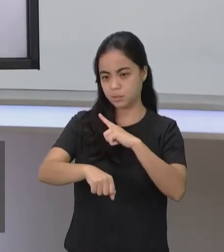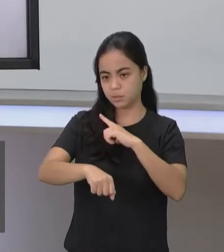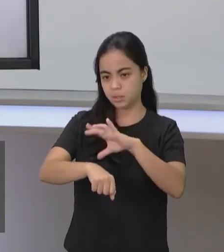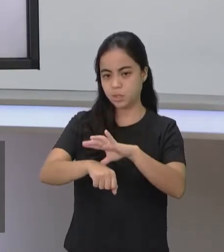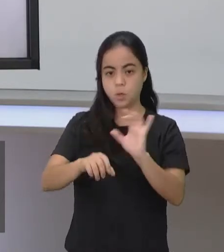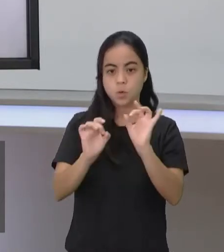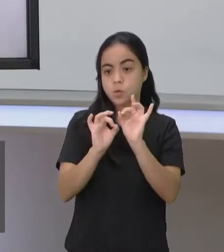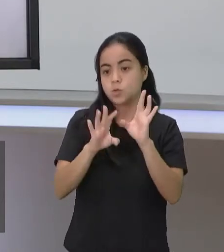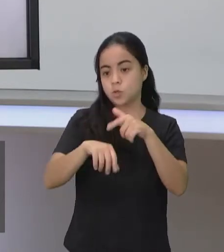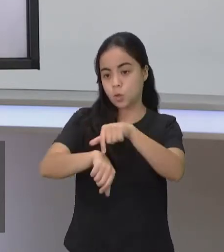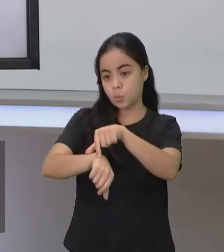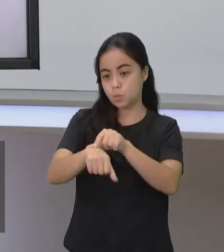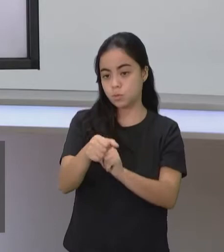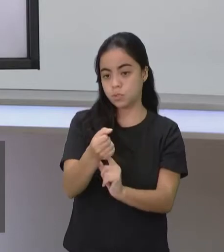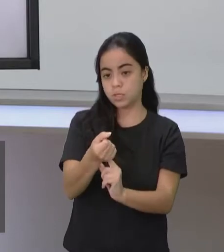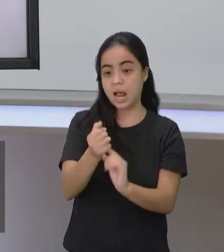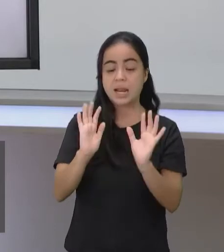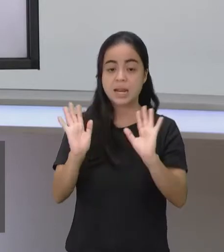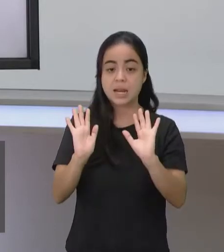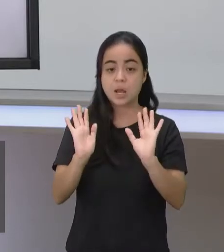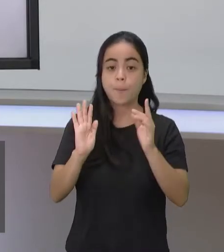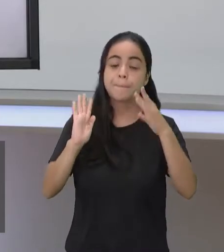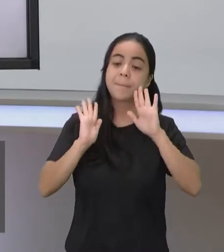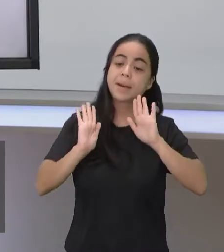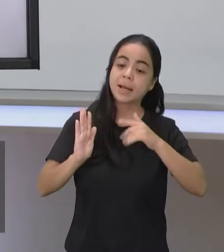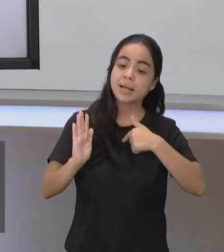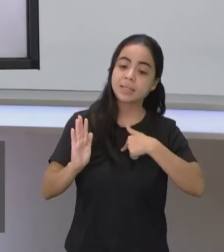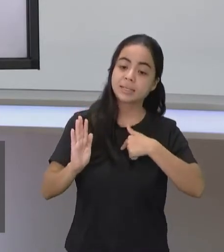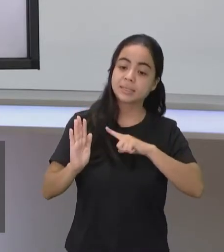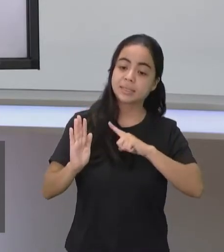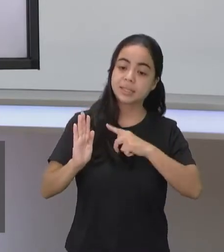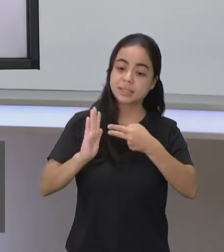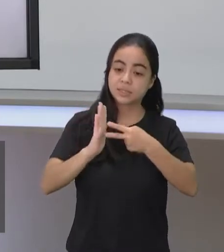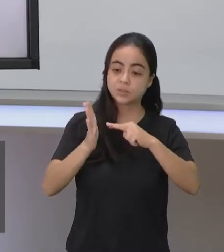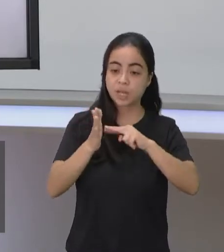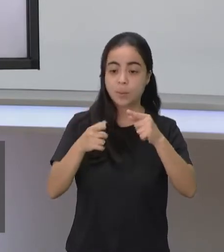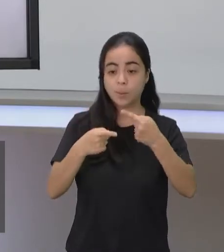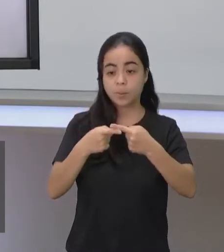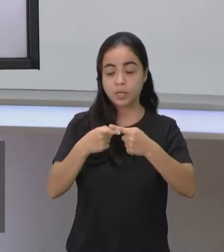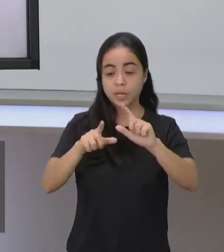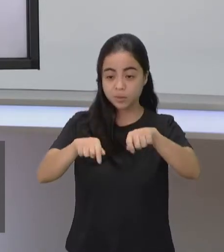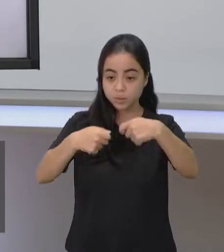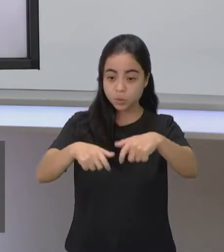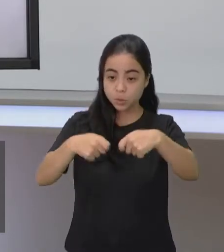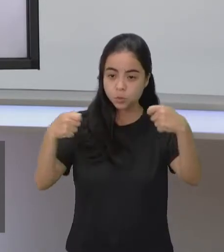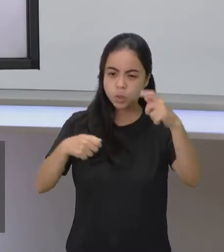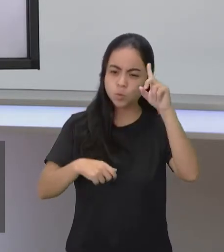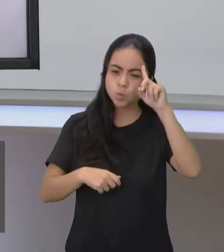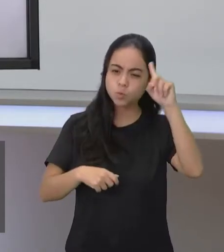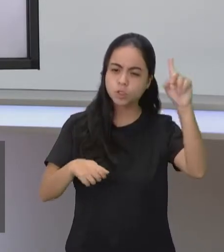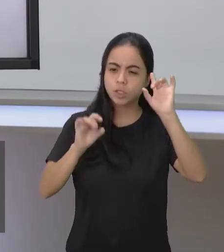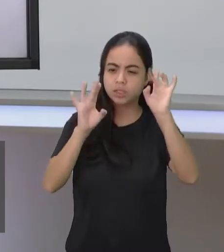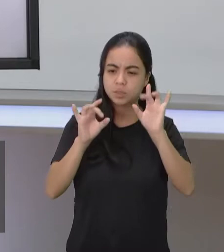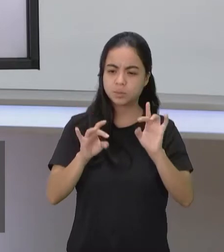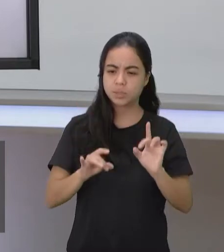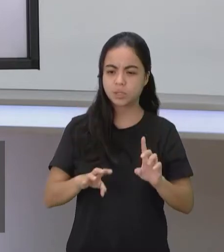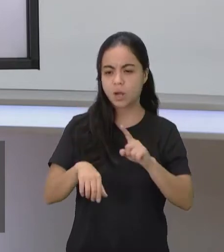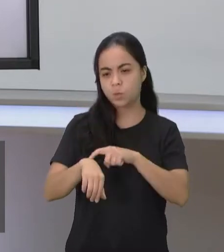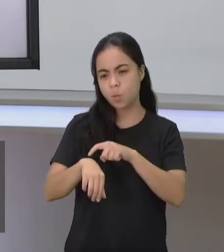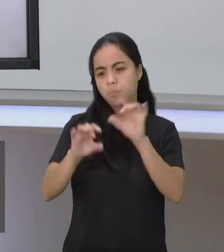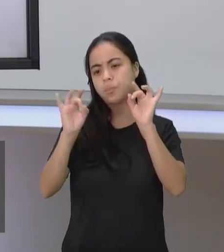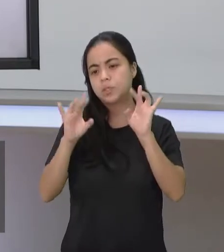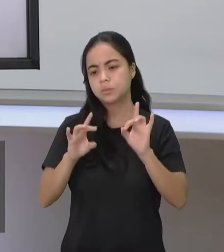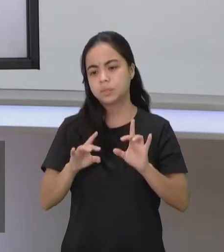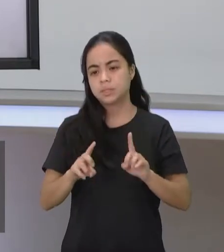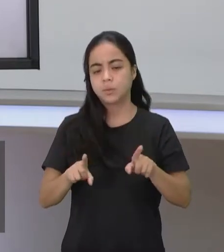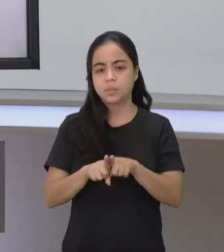ela não é só uma pulseira. Ela é uma pulseira que ela tem um significado porque alguém me deu em uma data X, num momento Y,